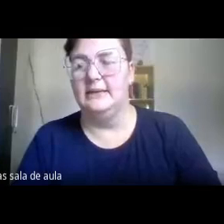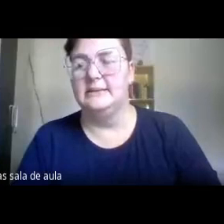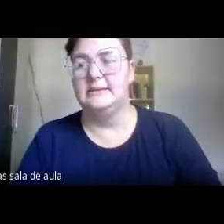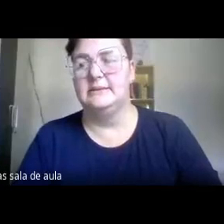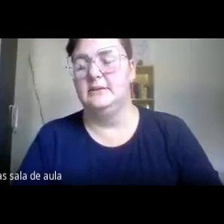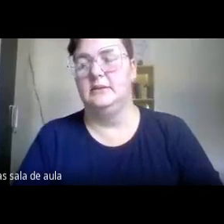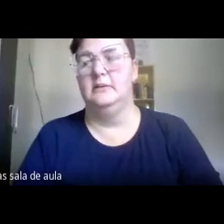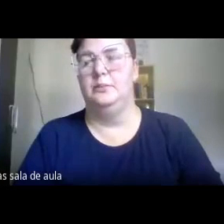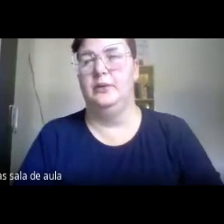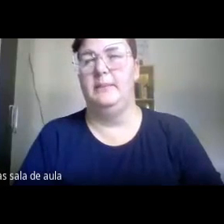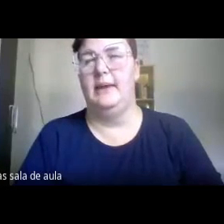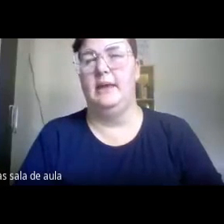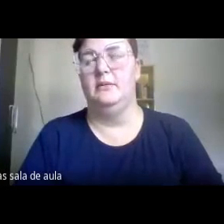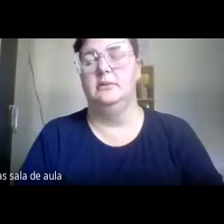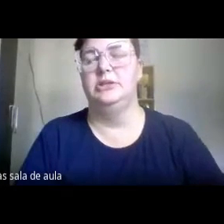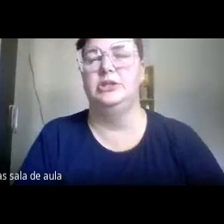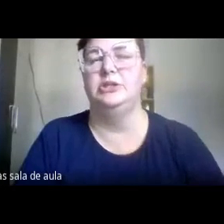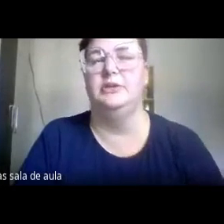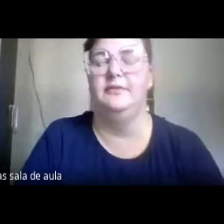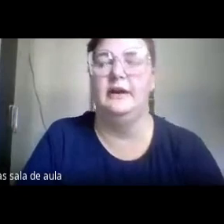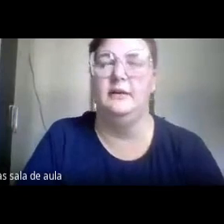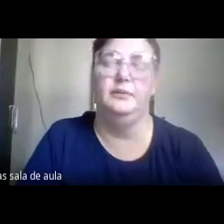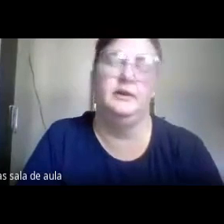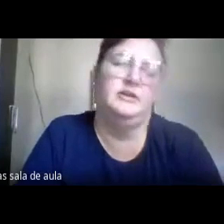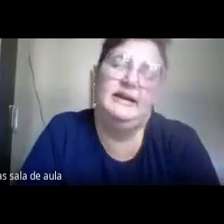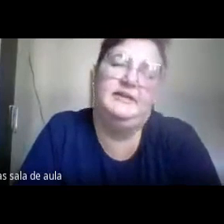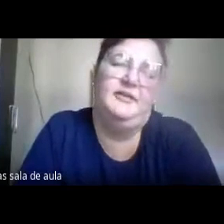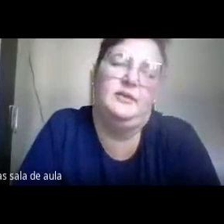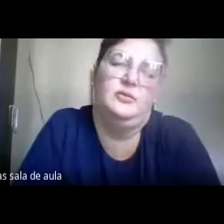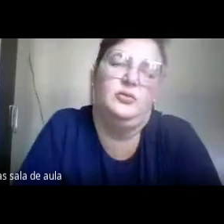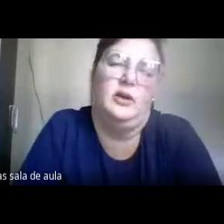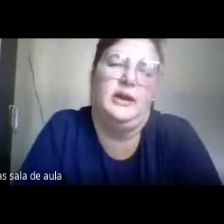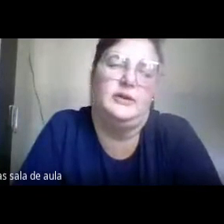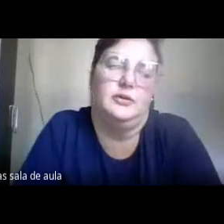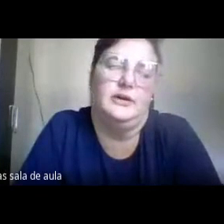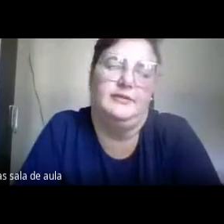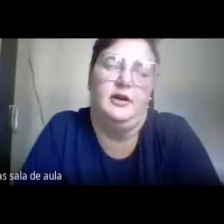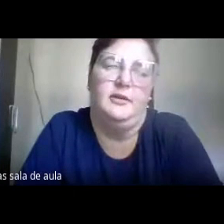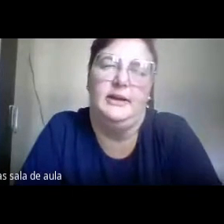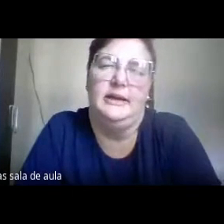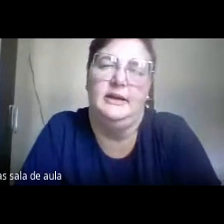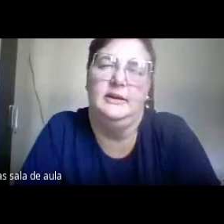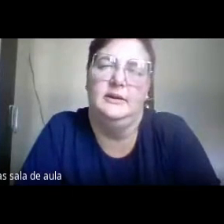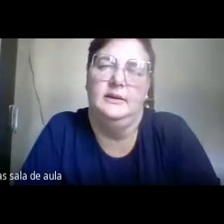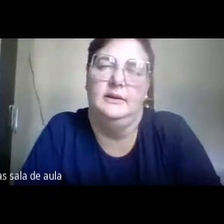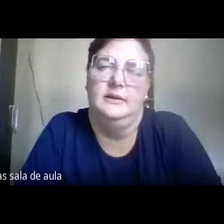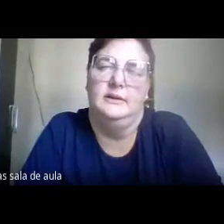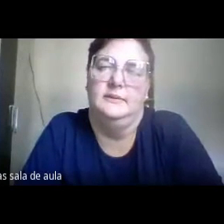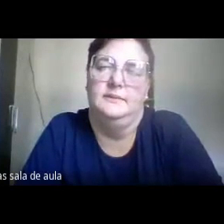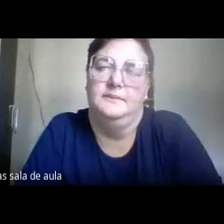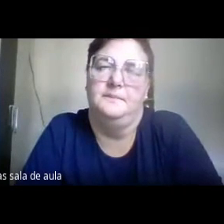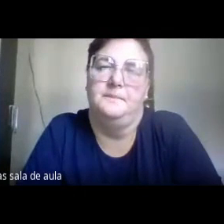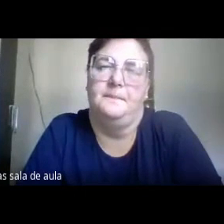para elas por e-mail, a gente faz, porque vai estar feito o tutorial de qualquer forma, né?